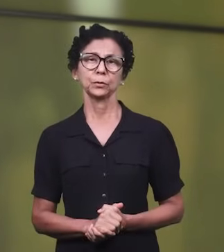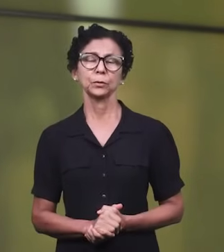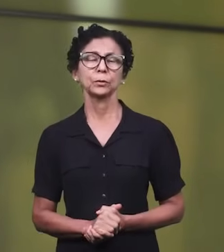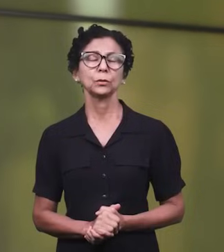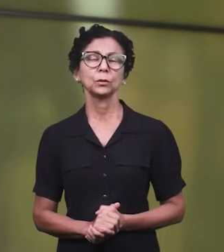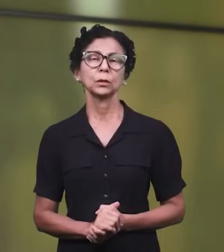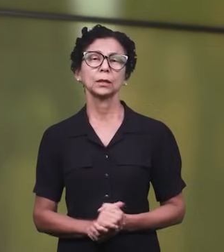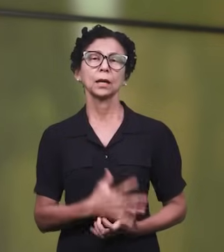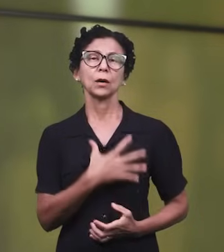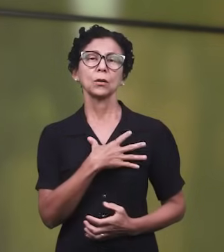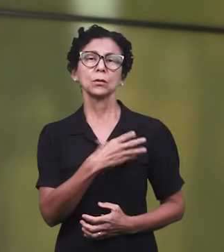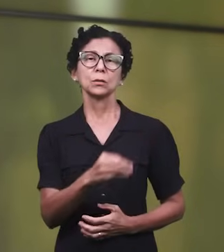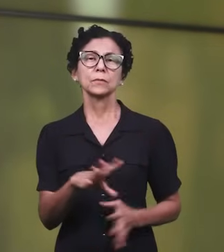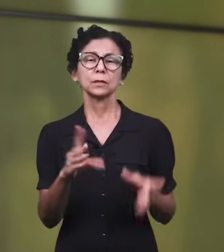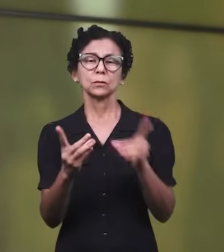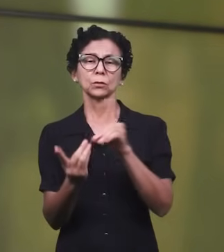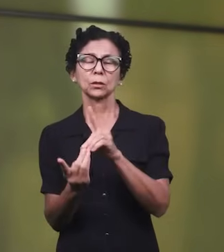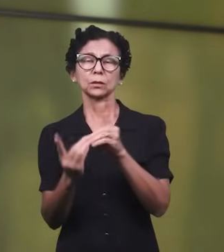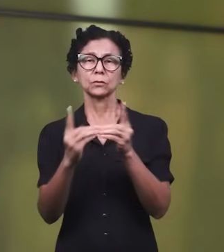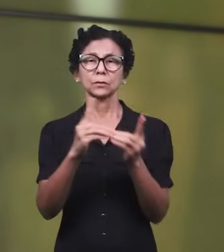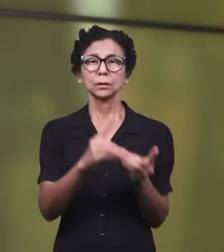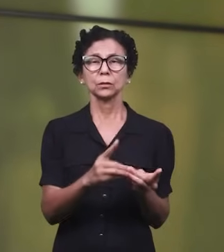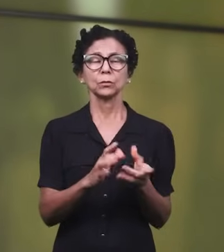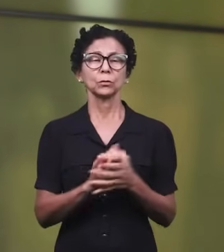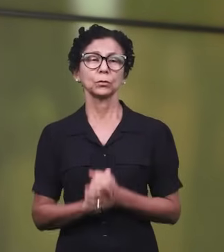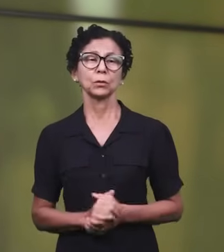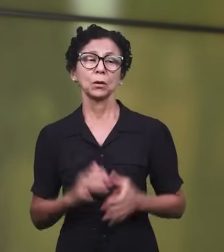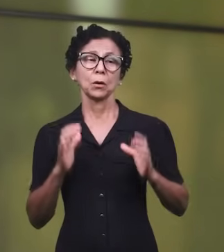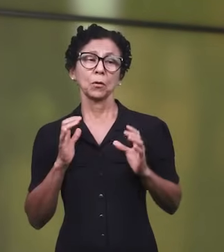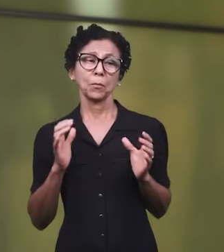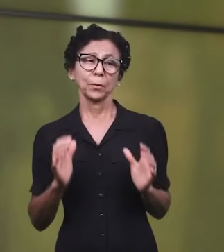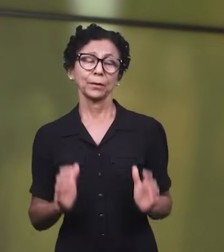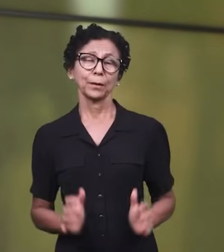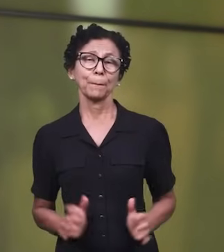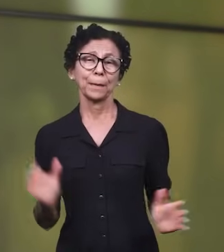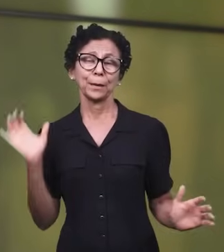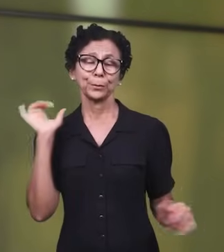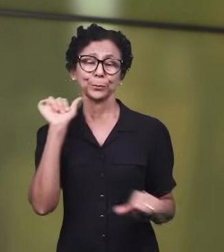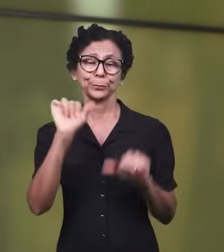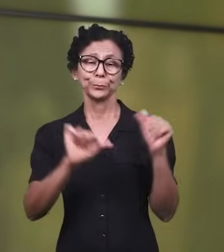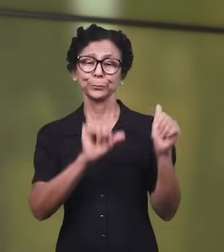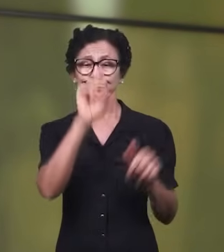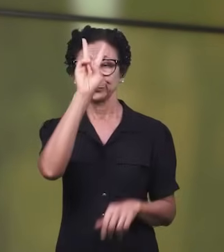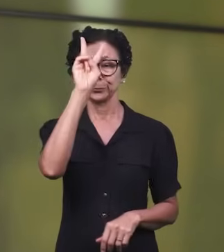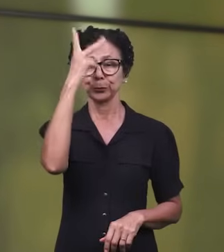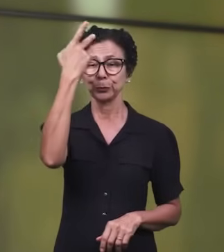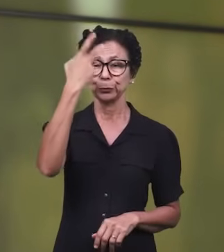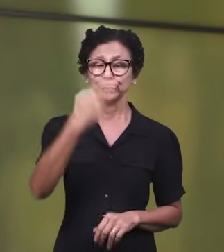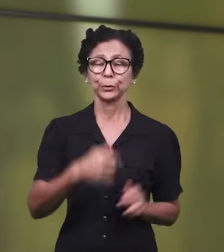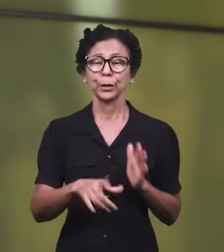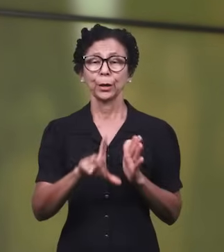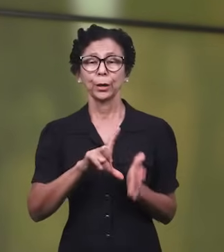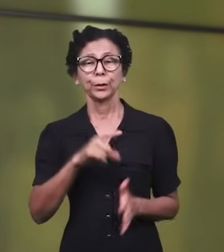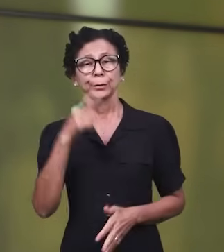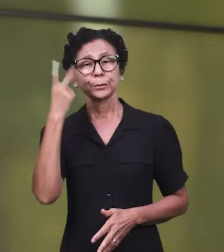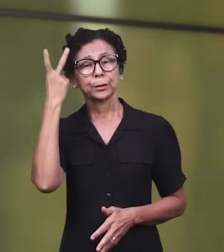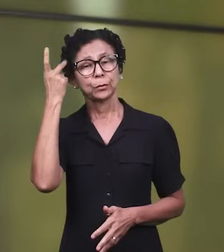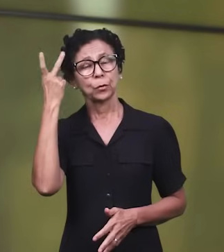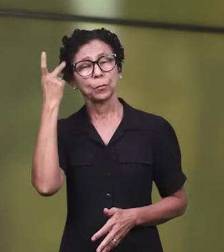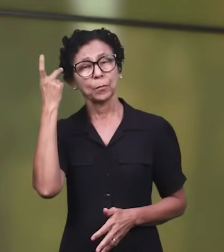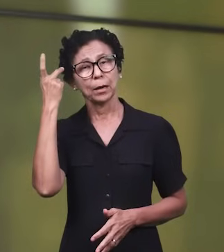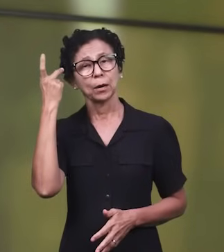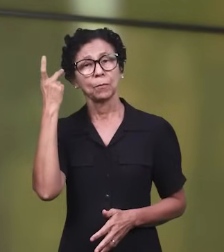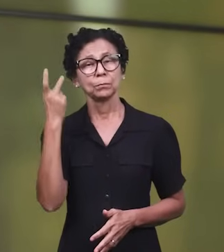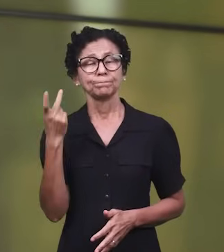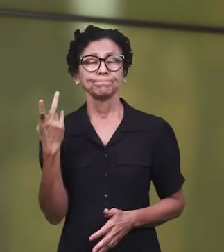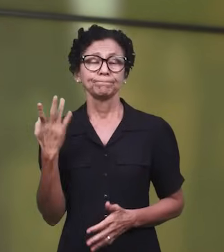a mudança de comportamento. O que era errado virou normal, o que era certo virou o anormal,